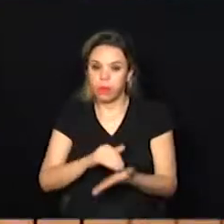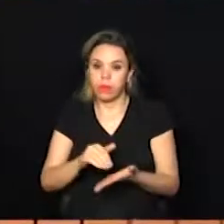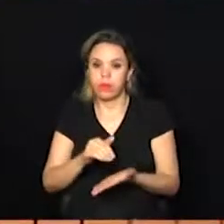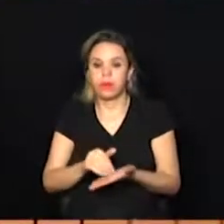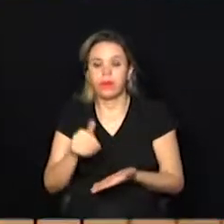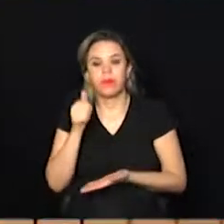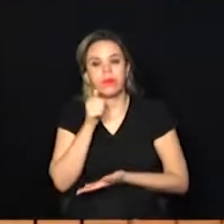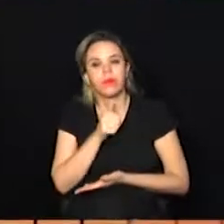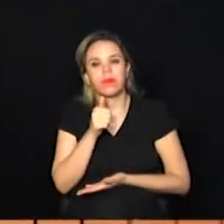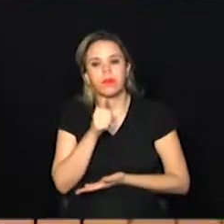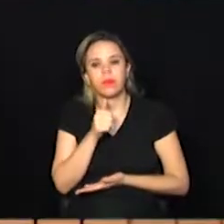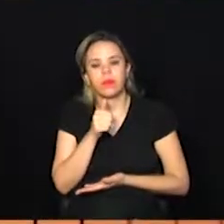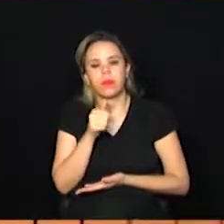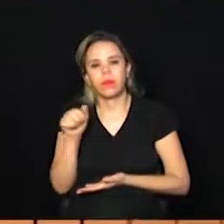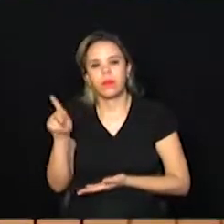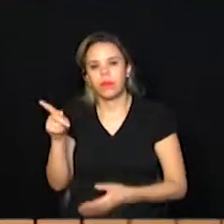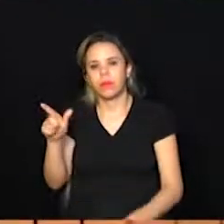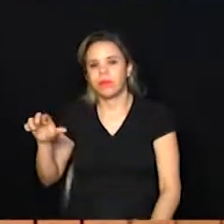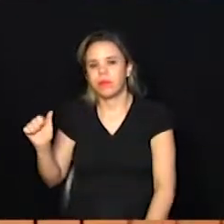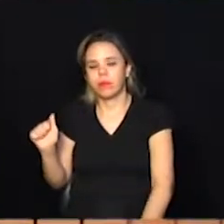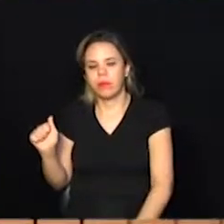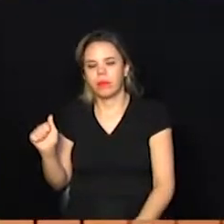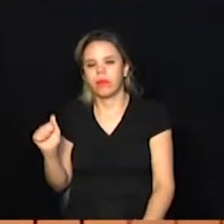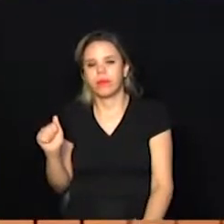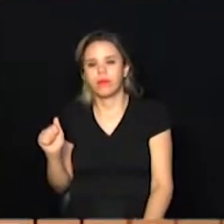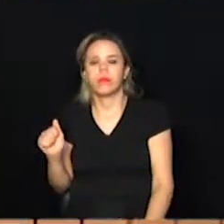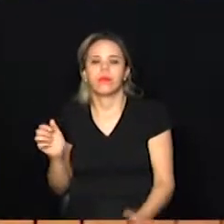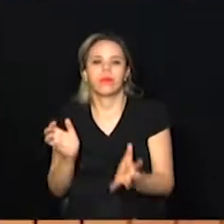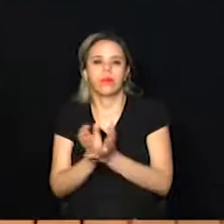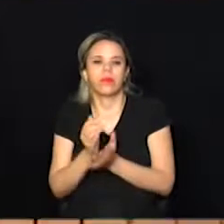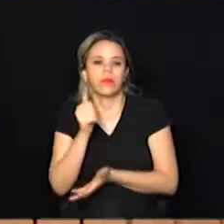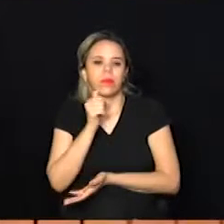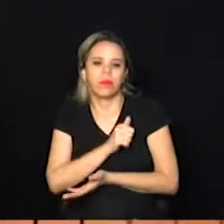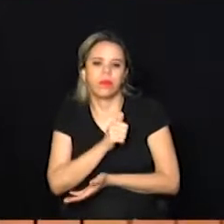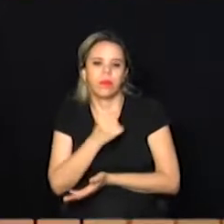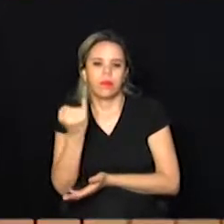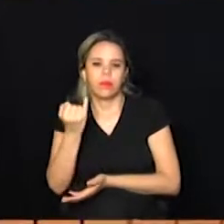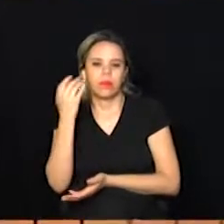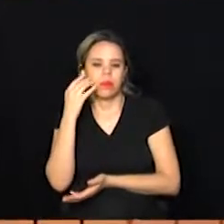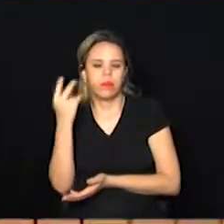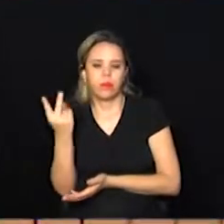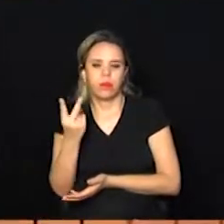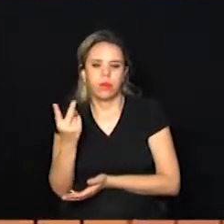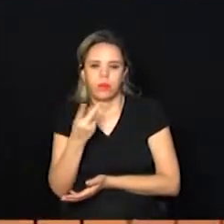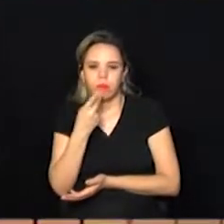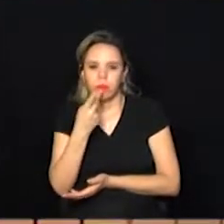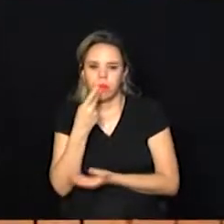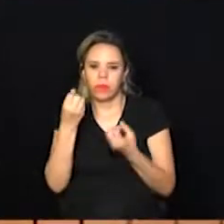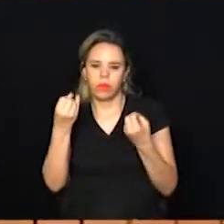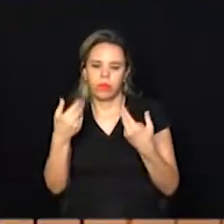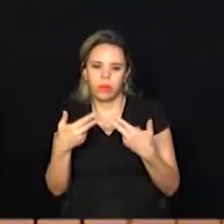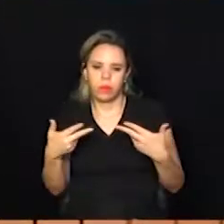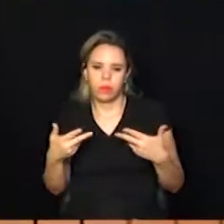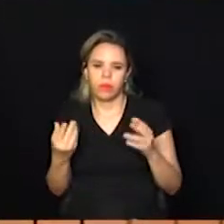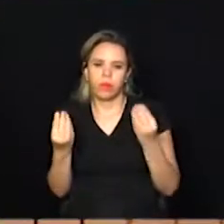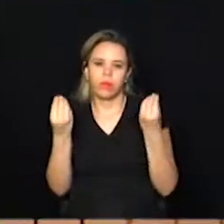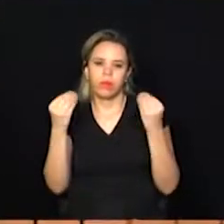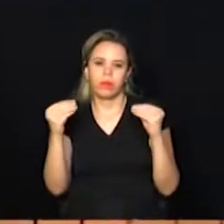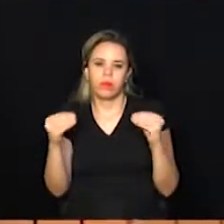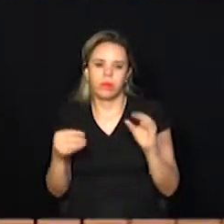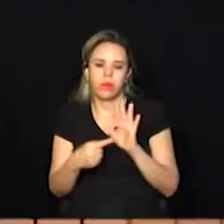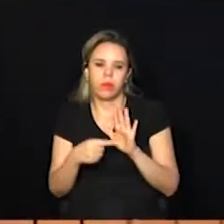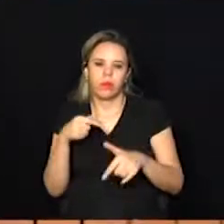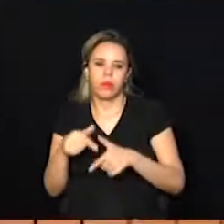secretária, a Paula, como coordenadora da mulher. Acho que é importante que vocês coloquem, então, o